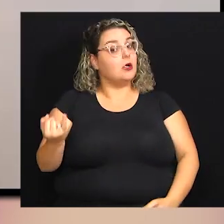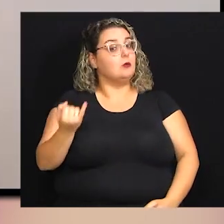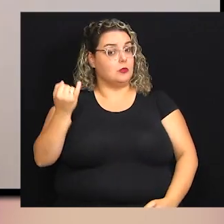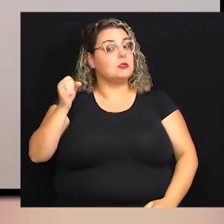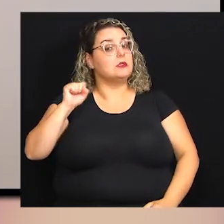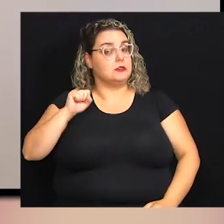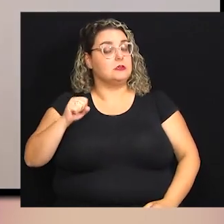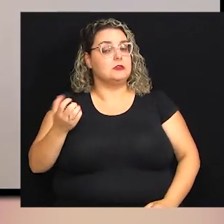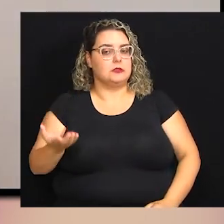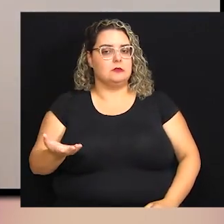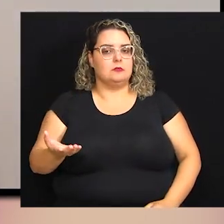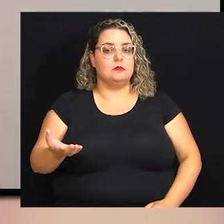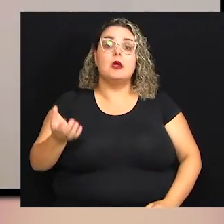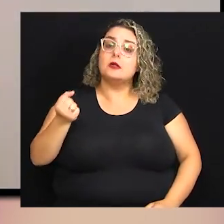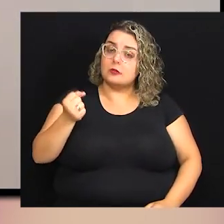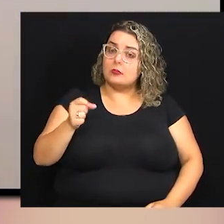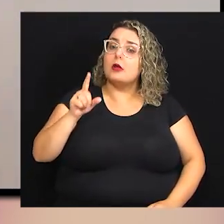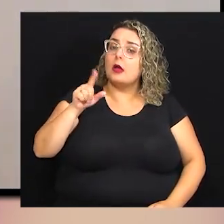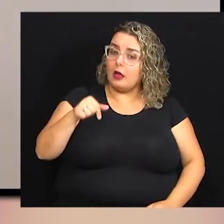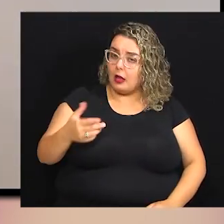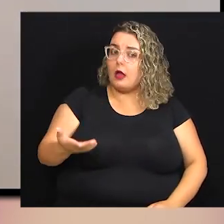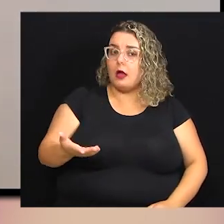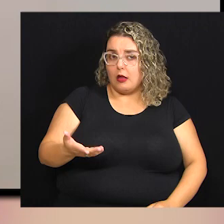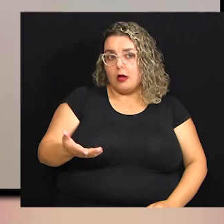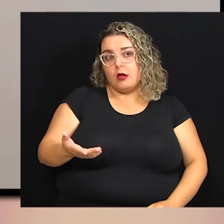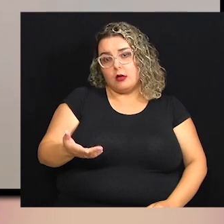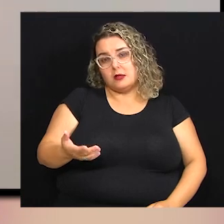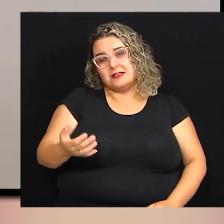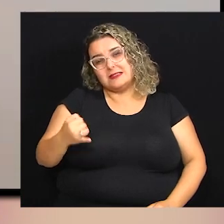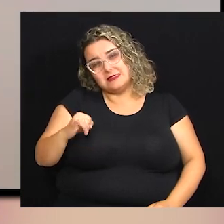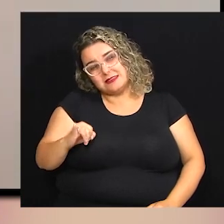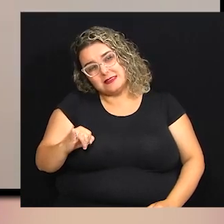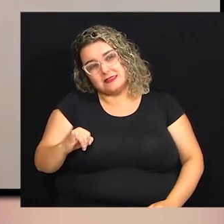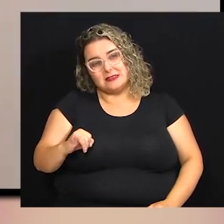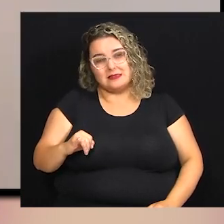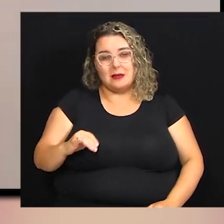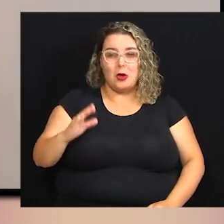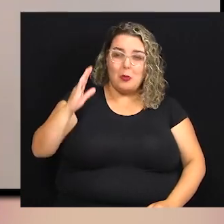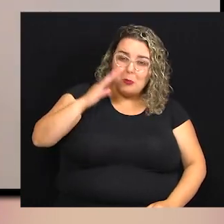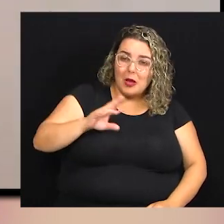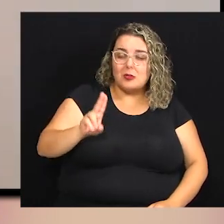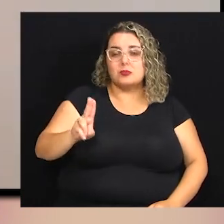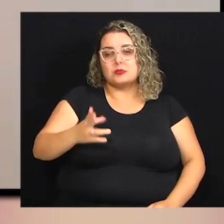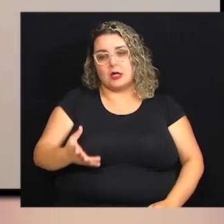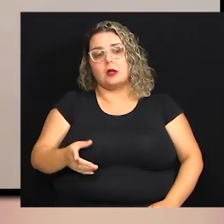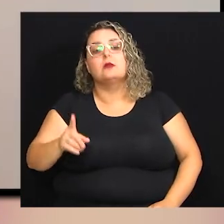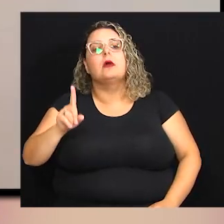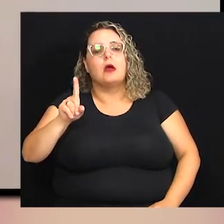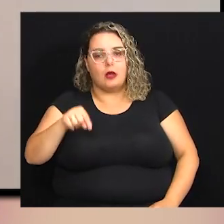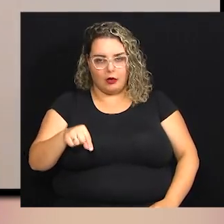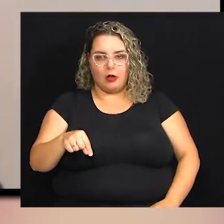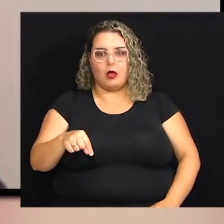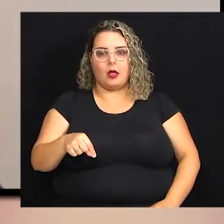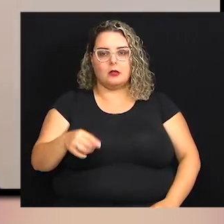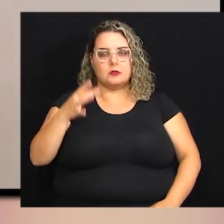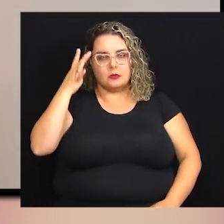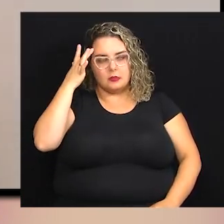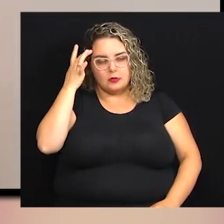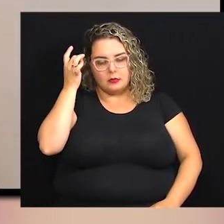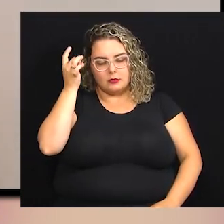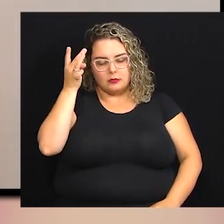muito importante, sim. Mas o leite é um causador, se for mal colocado na sua dieta, ele é um causador